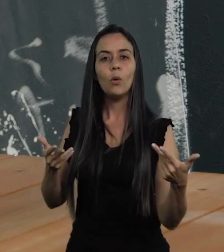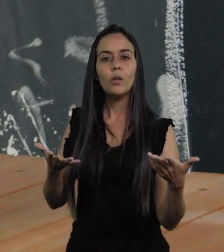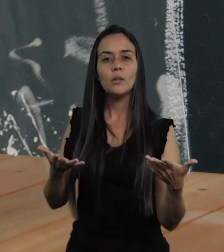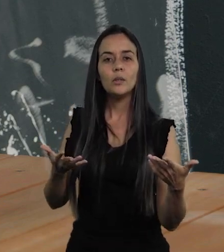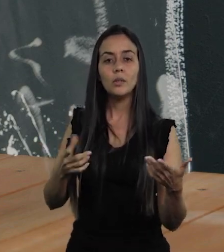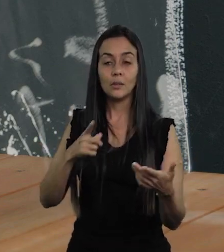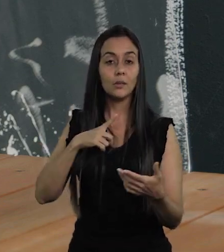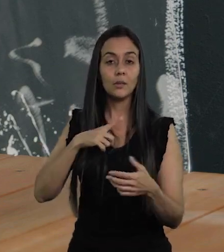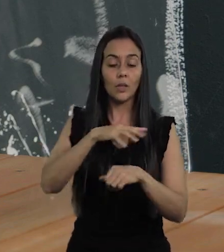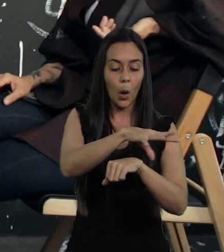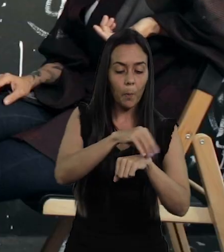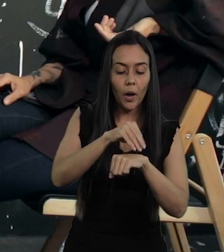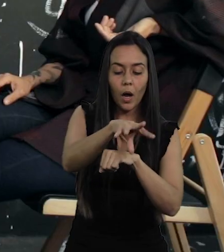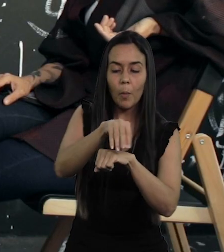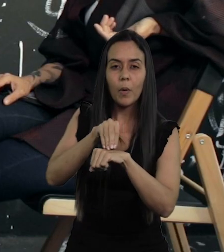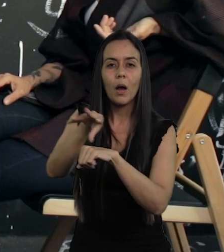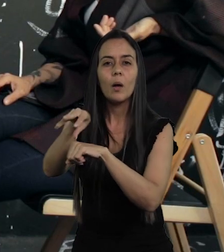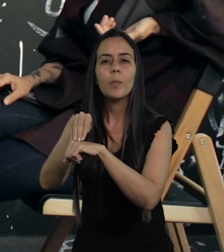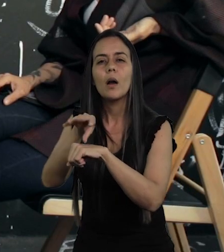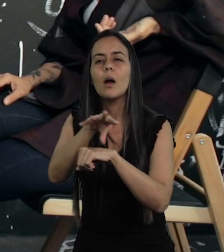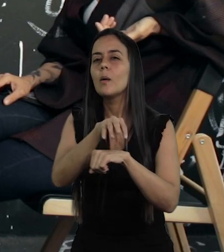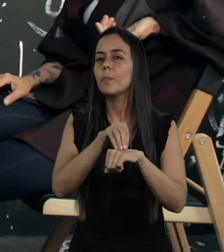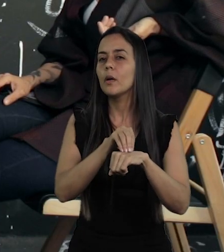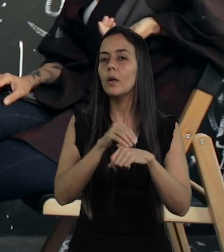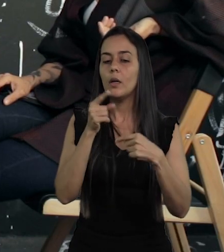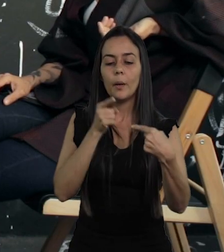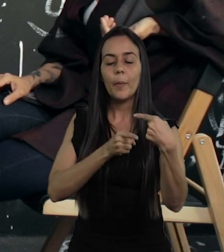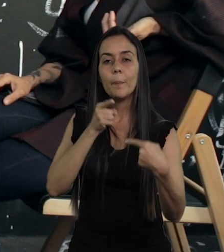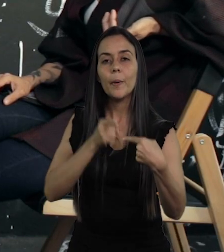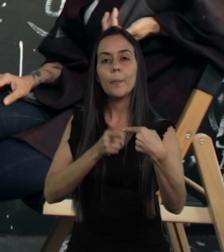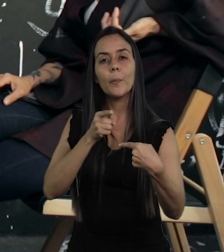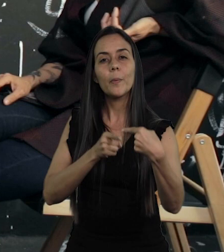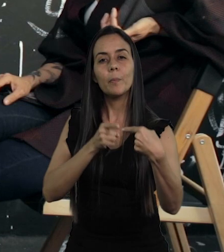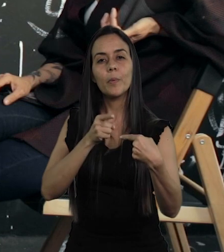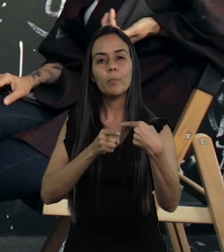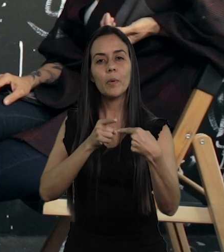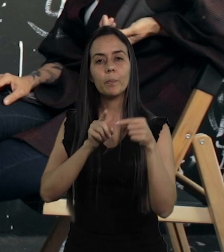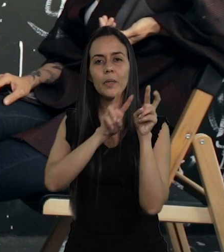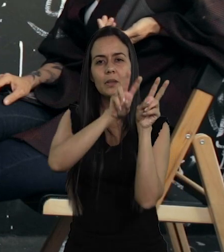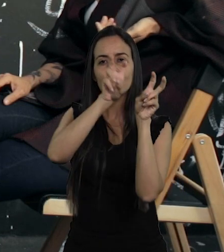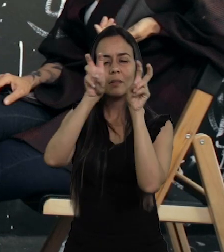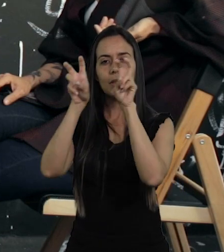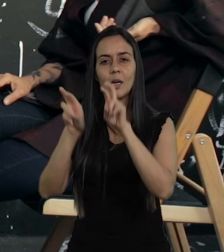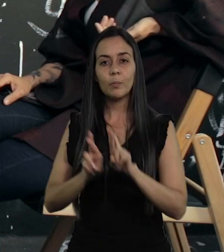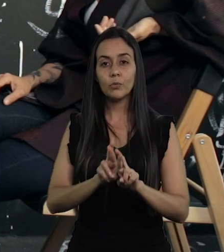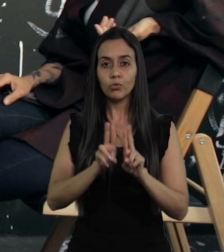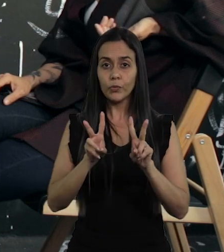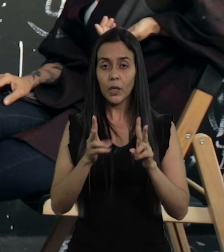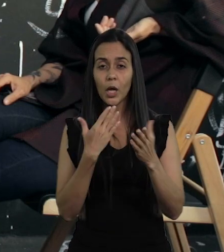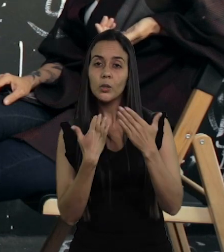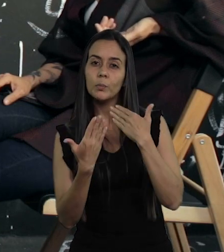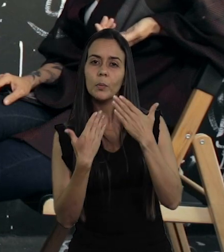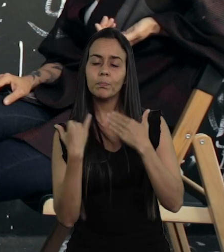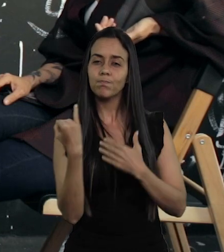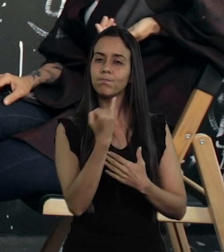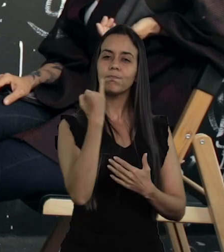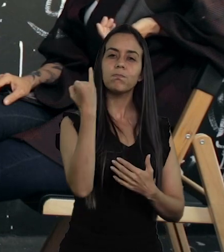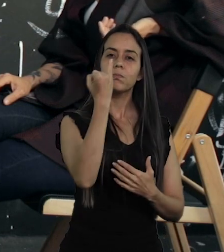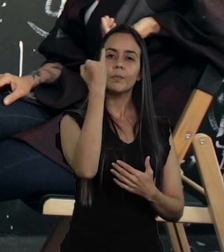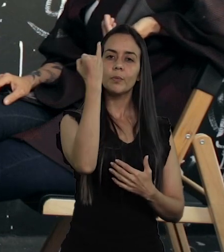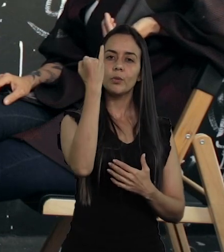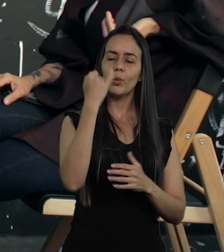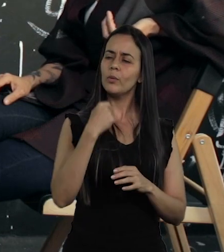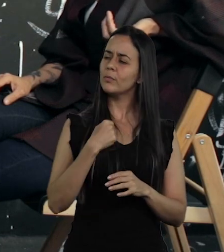de conhecimento, né? Dos sentidos, né? E dos meios de expressão que mais me impressionam, por exemplo, é o som,